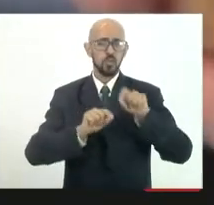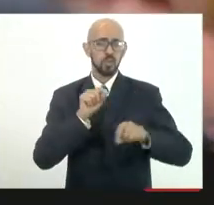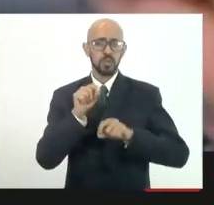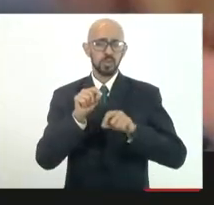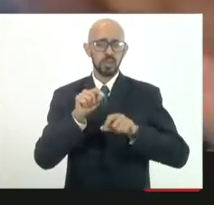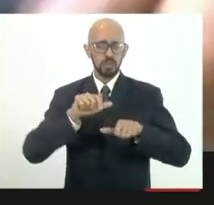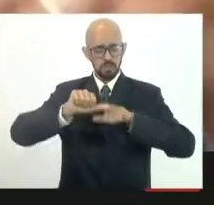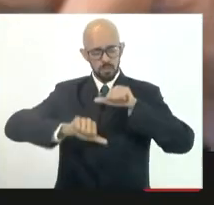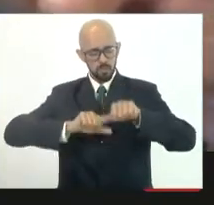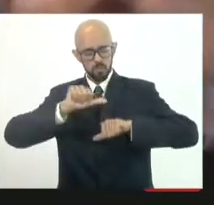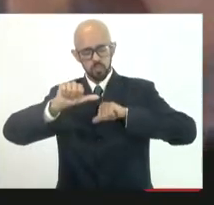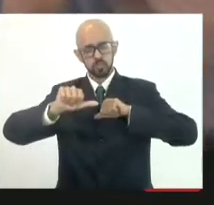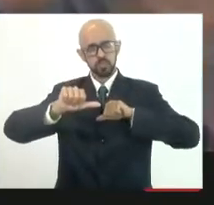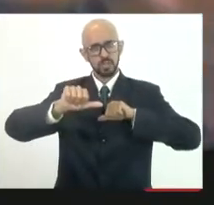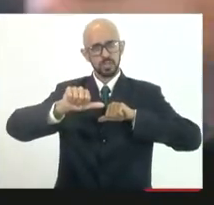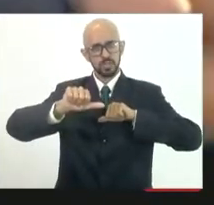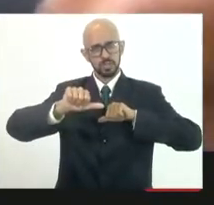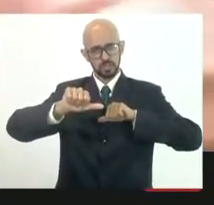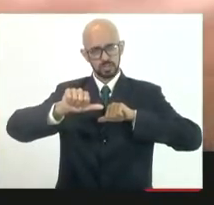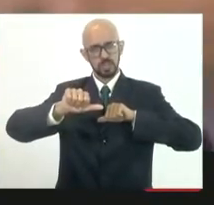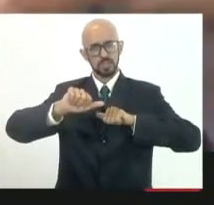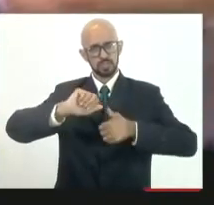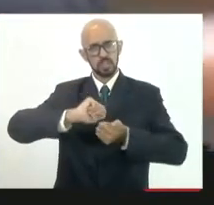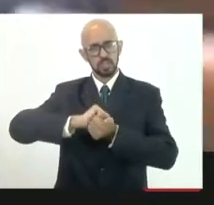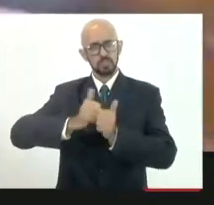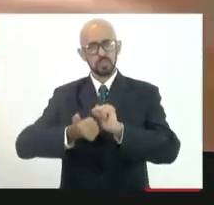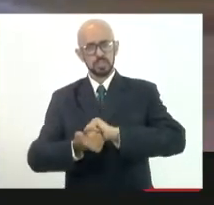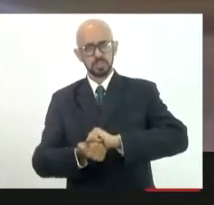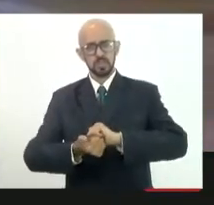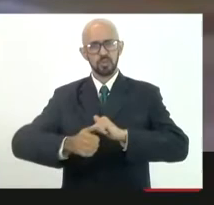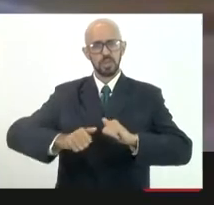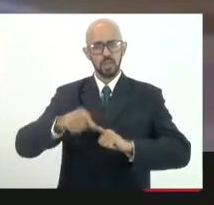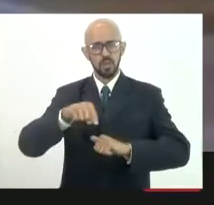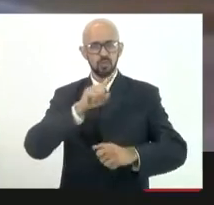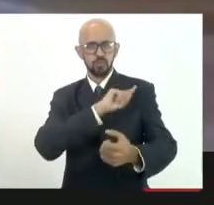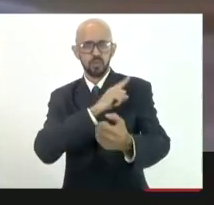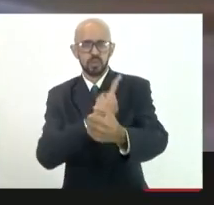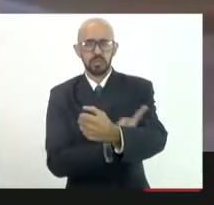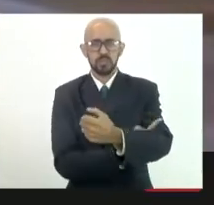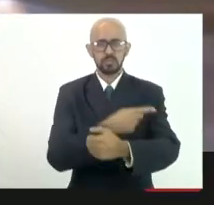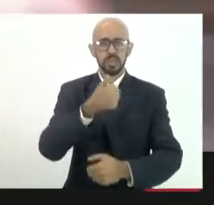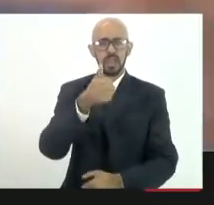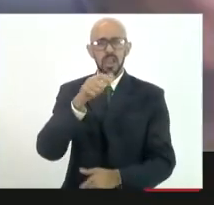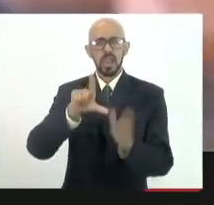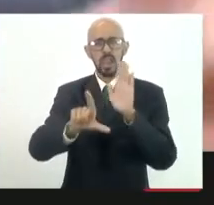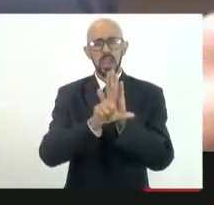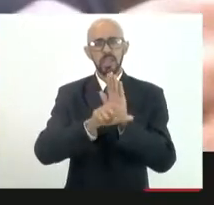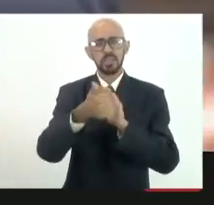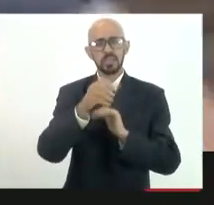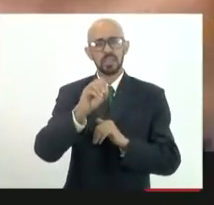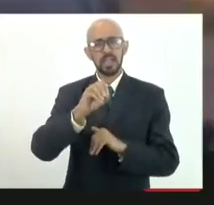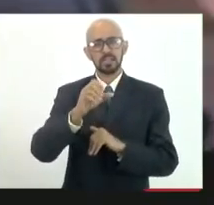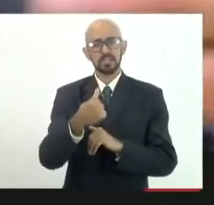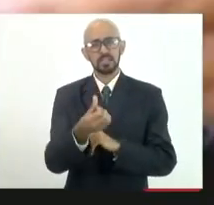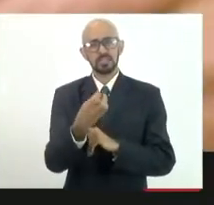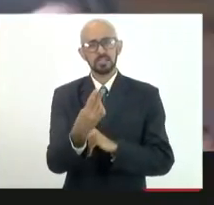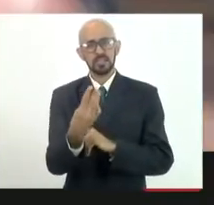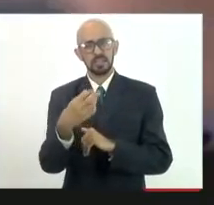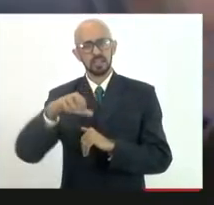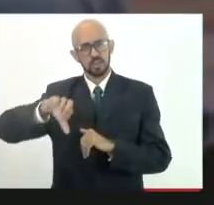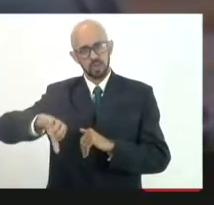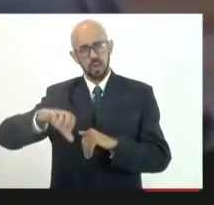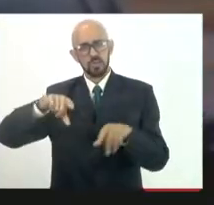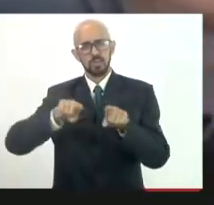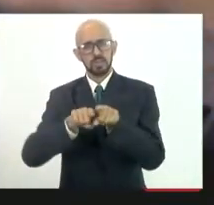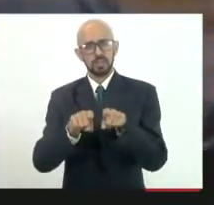né? Passa, por exemplo, pelo fortalecimento e concretização da Lei 10.639, né, com embates no campo